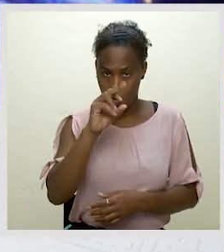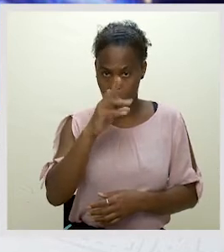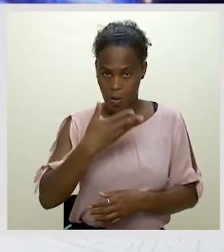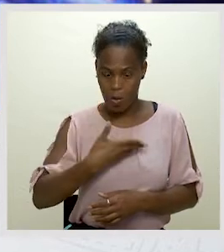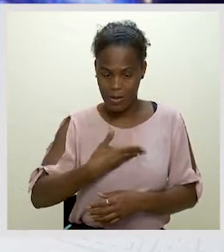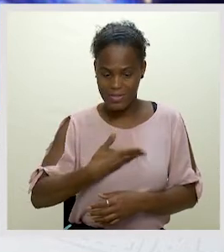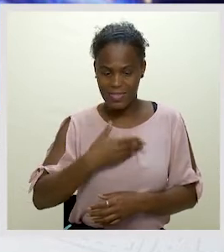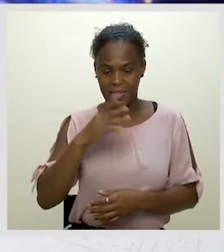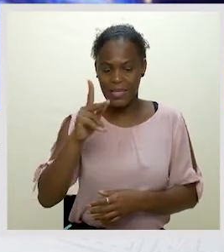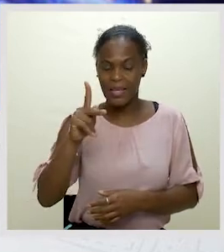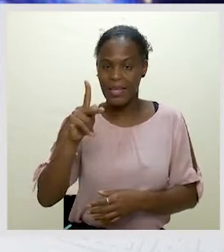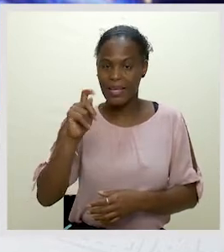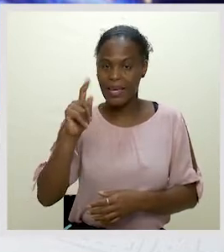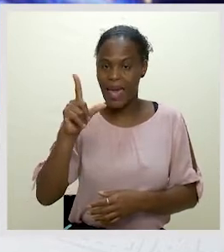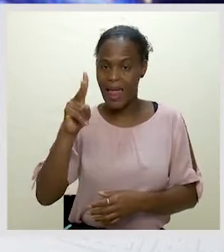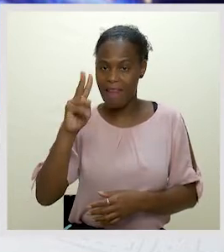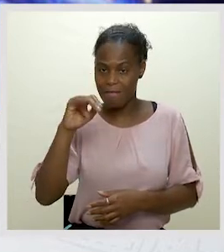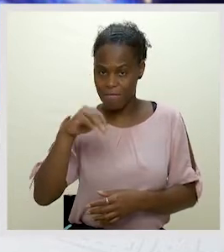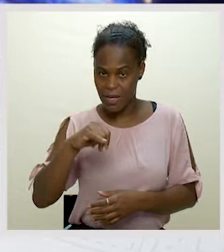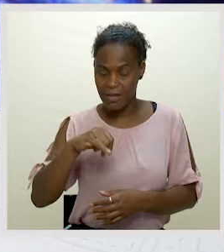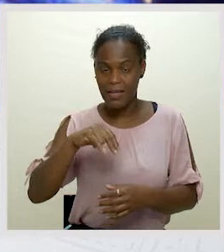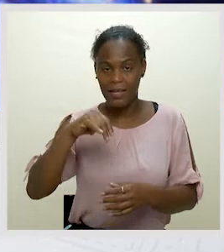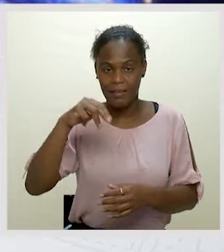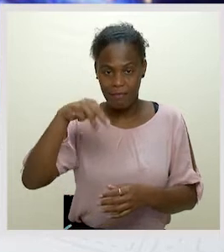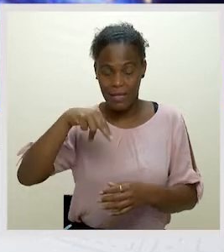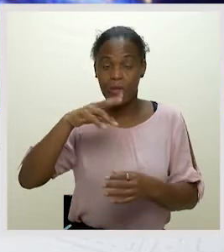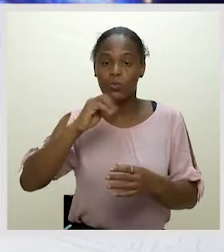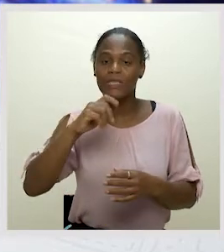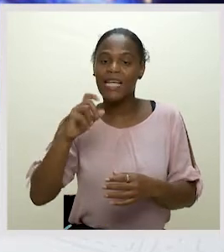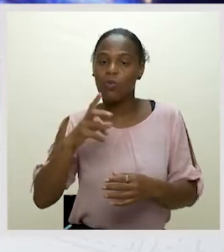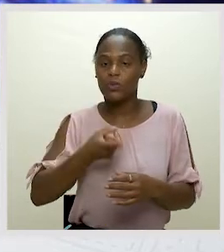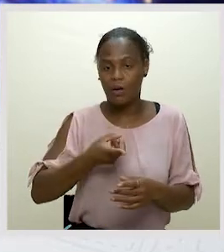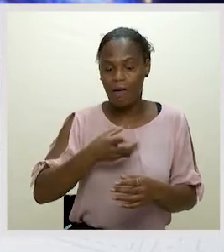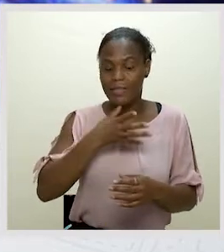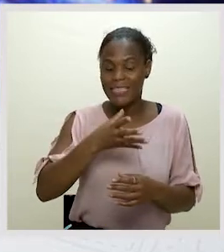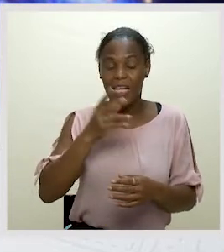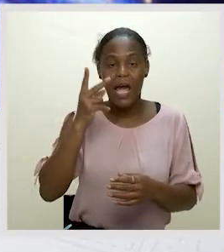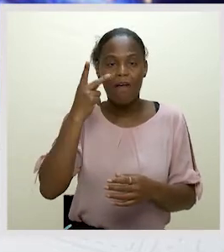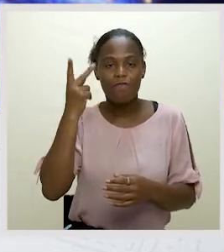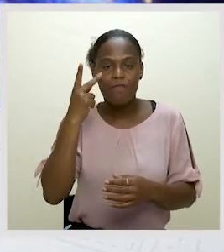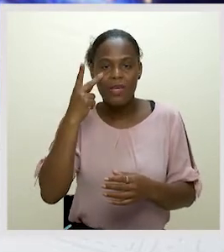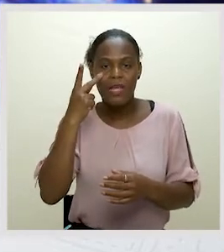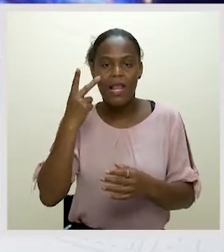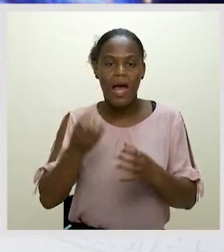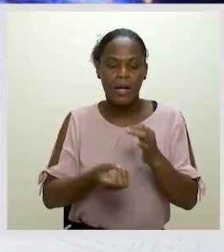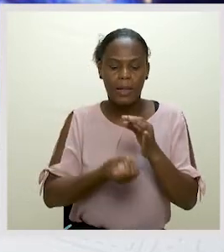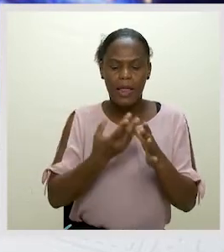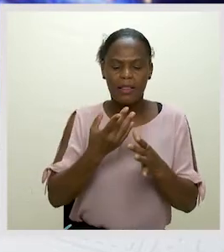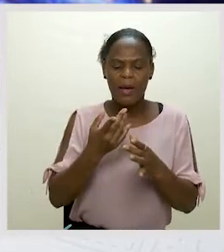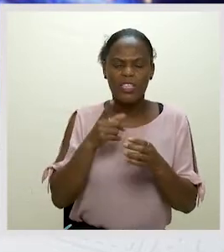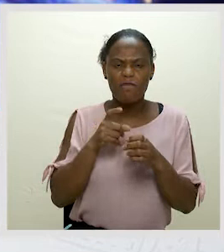esta hipótese, a vida teria vindo do espaço para a Terra sob a forma de germes